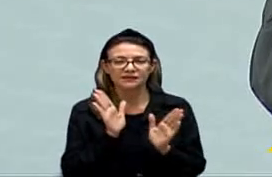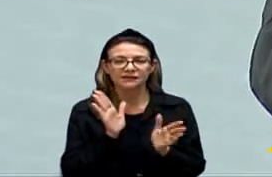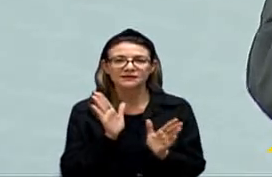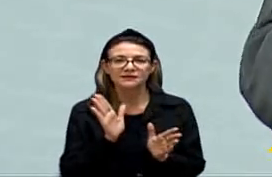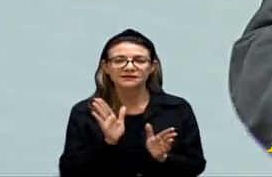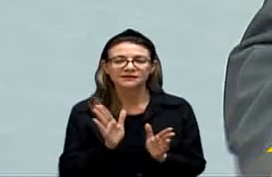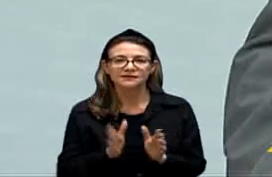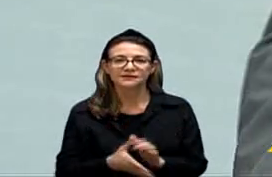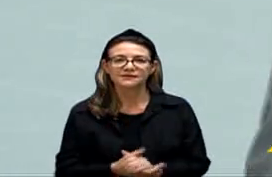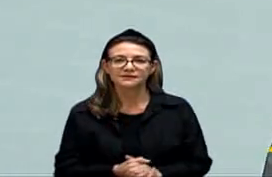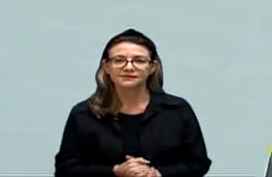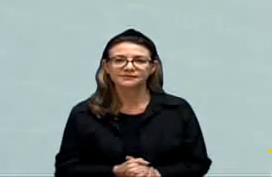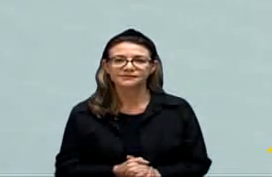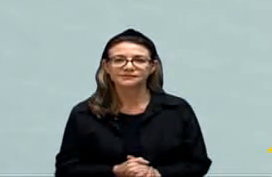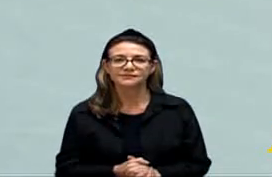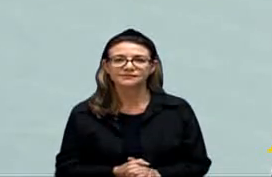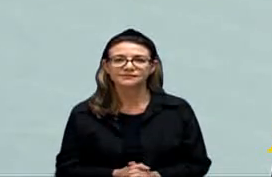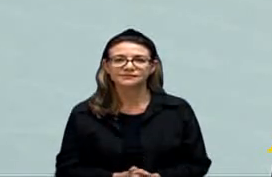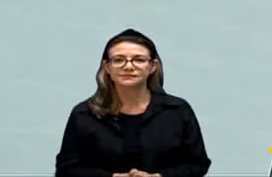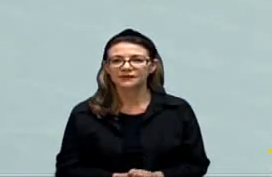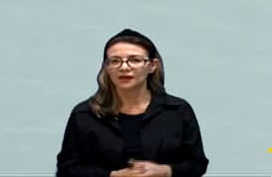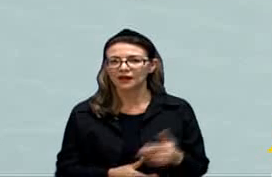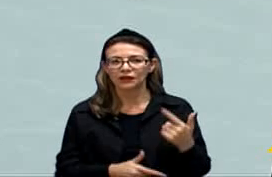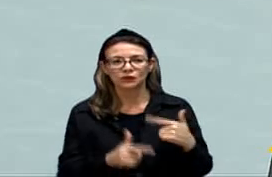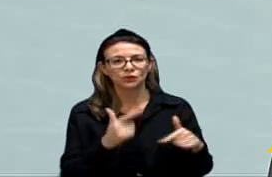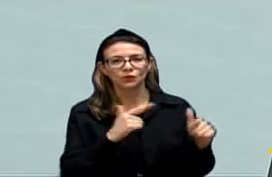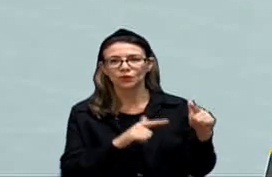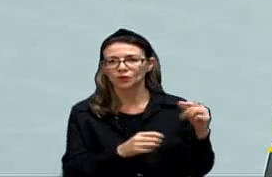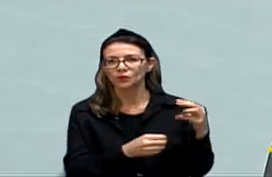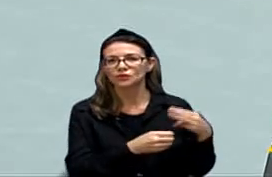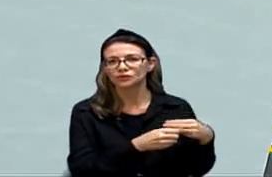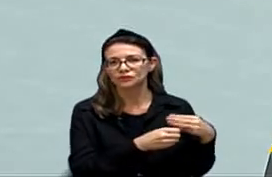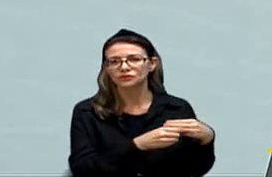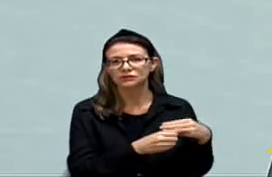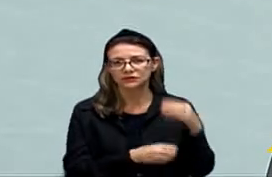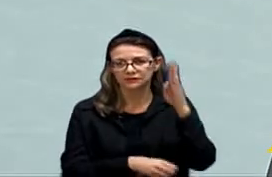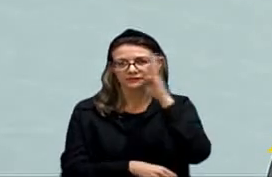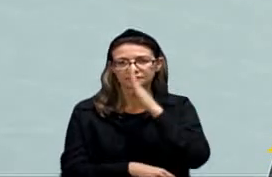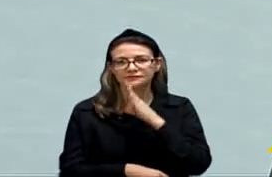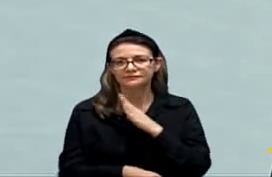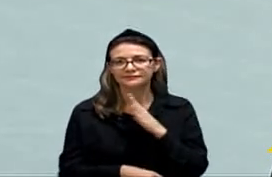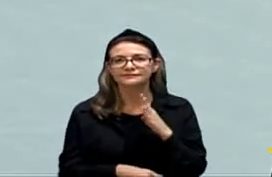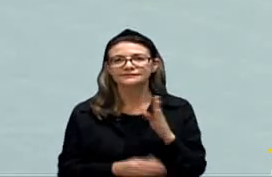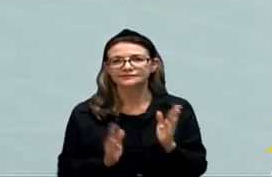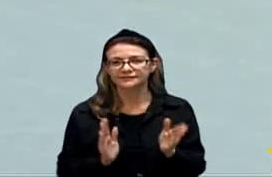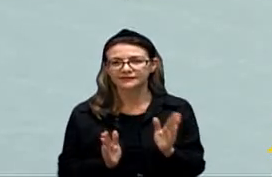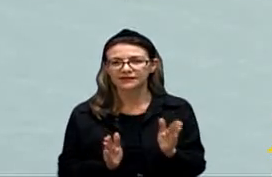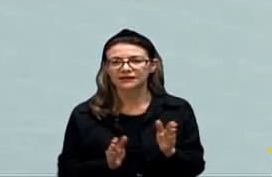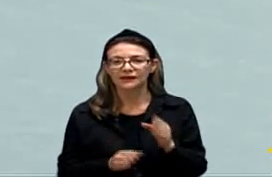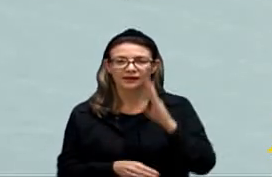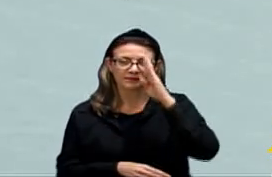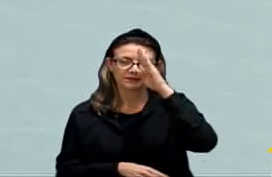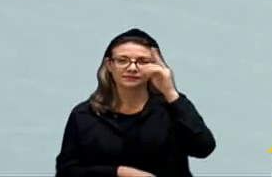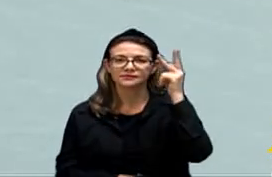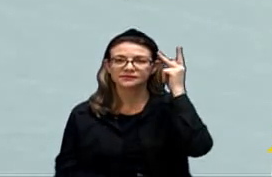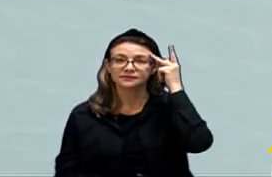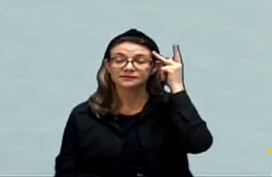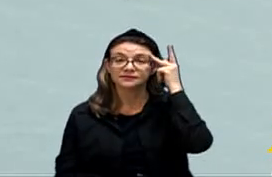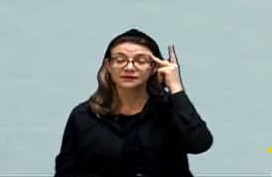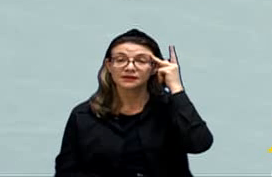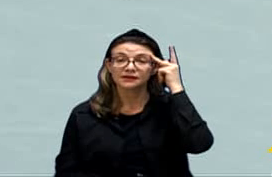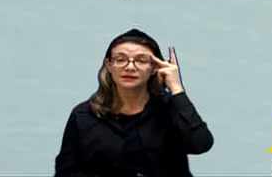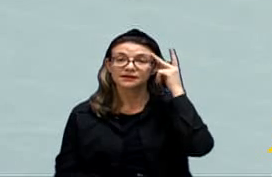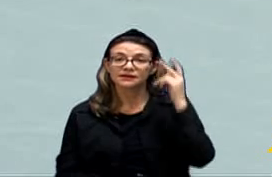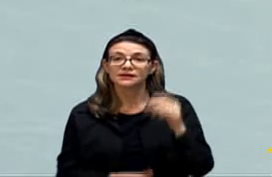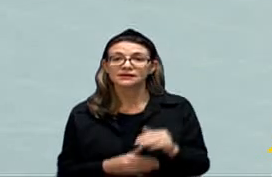inclusive já se transformou em lei em outros municípios brasileiros em principalmente Paulistas que é o que estabelece como critério